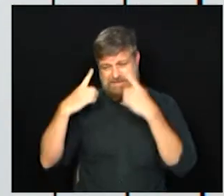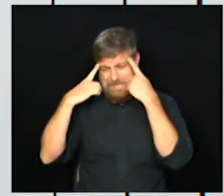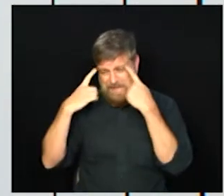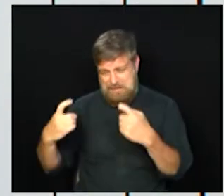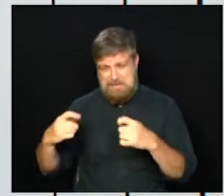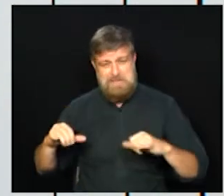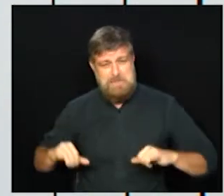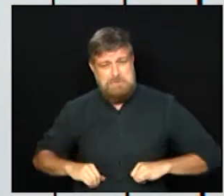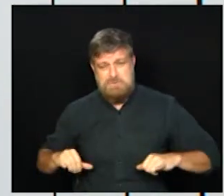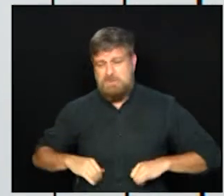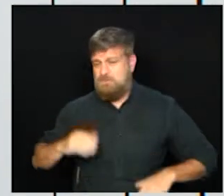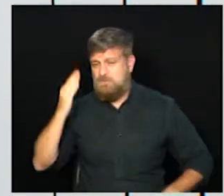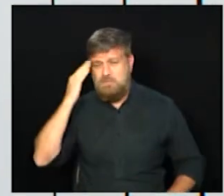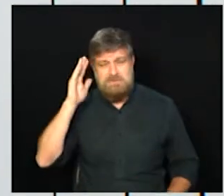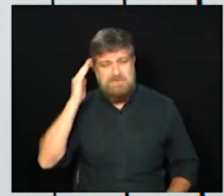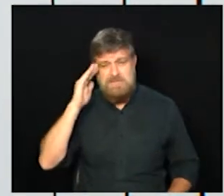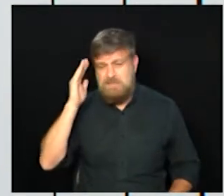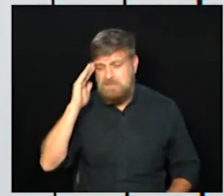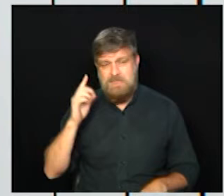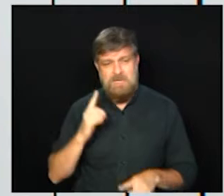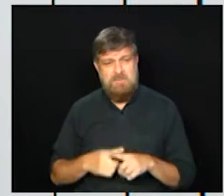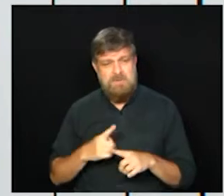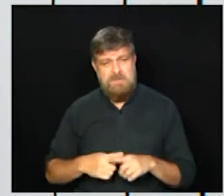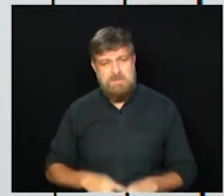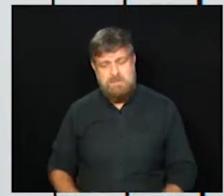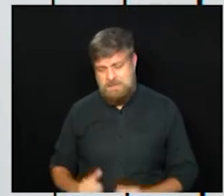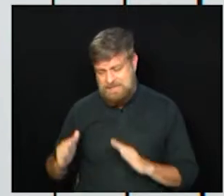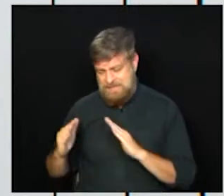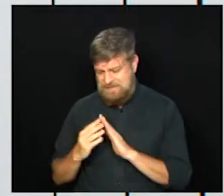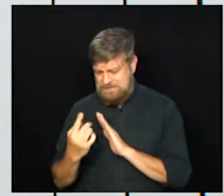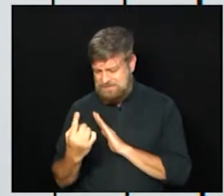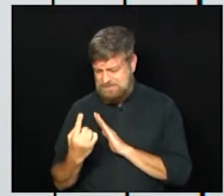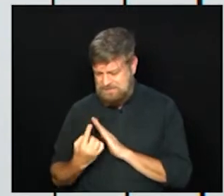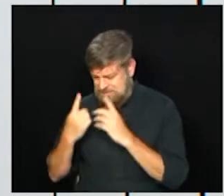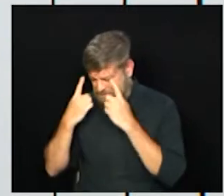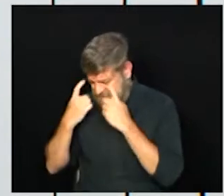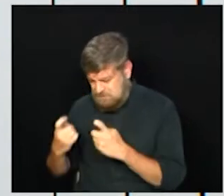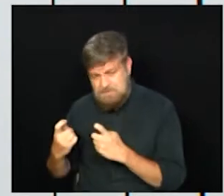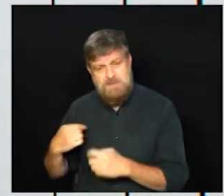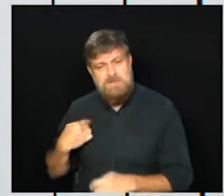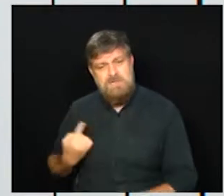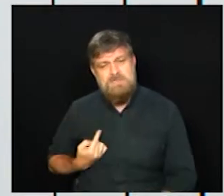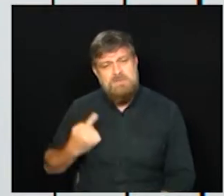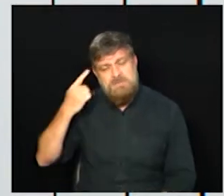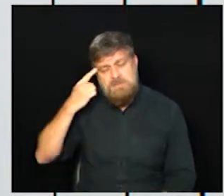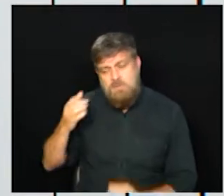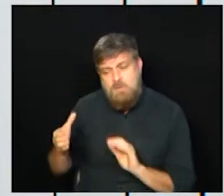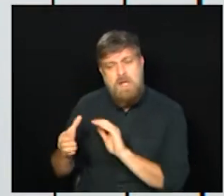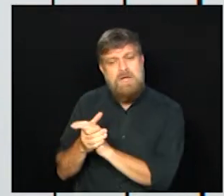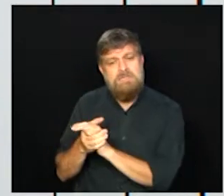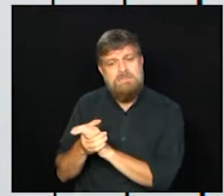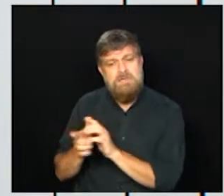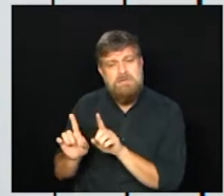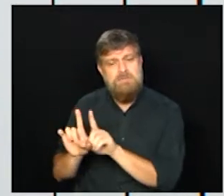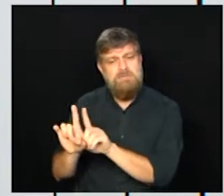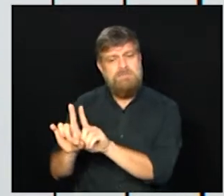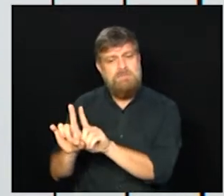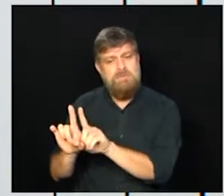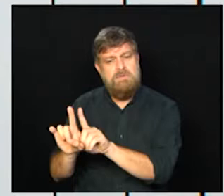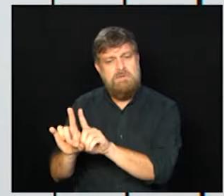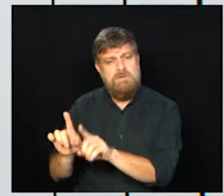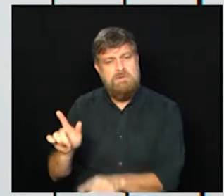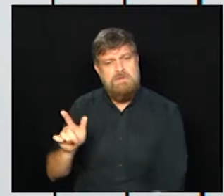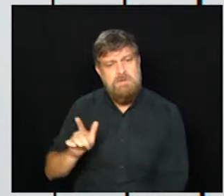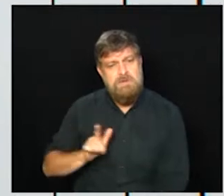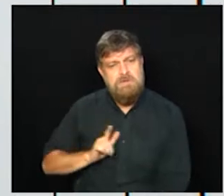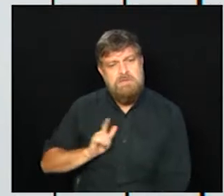consegue entender aquilo, porque quando a gente fala de violência doméstica, a gente está falando muito provavelmente de um casal que se encontrou, né, que